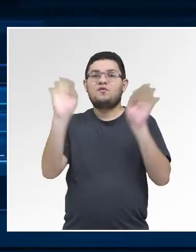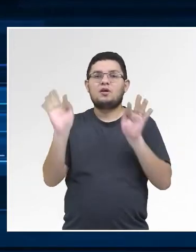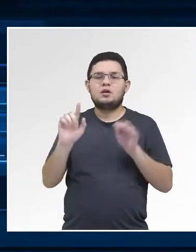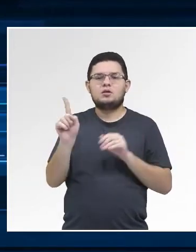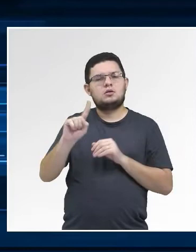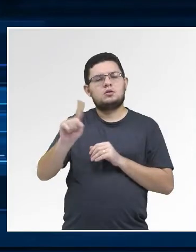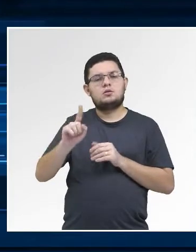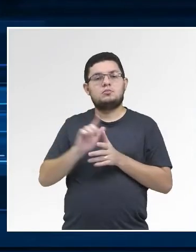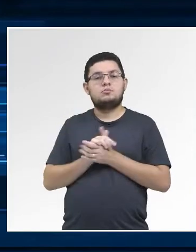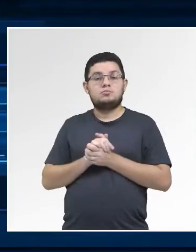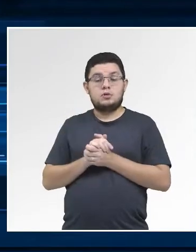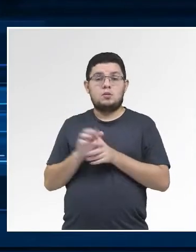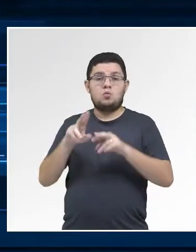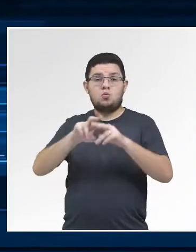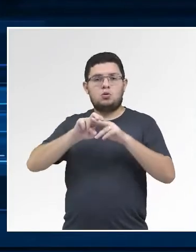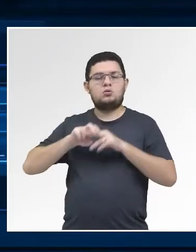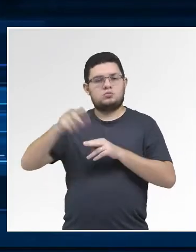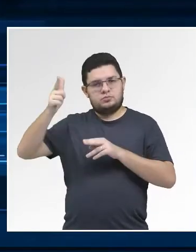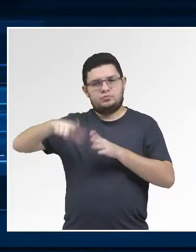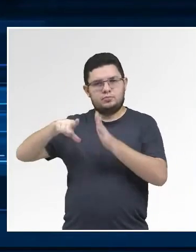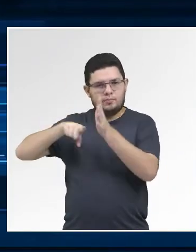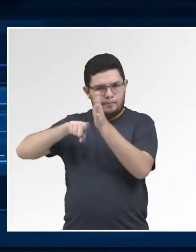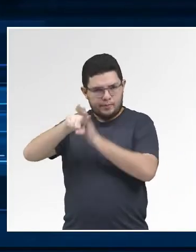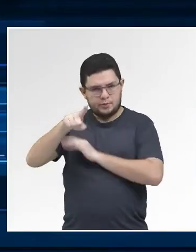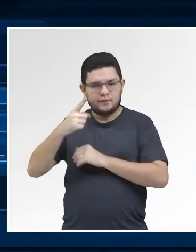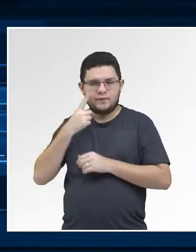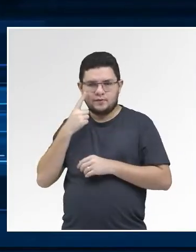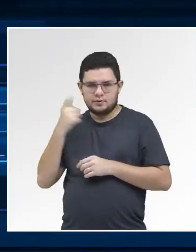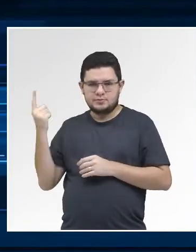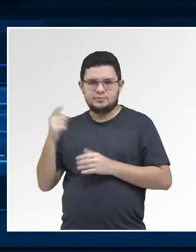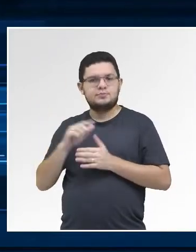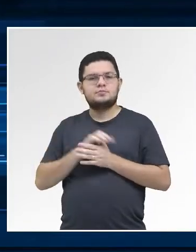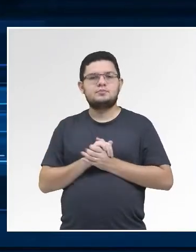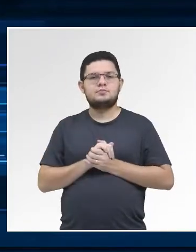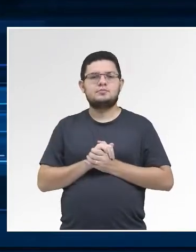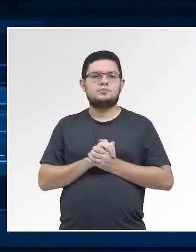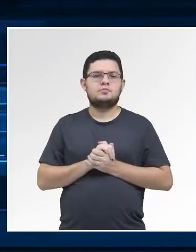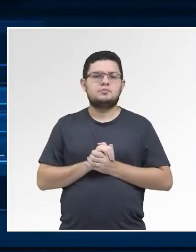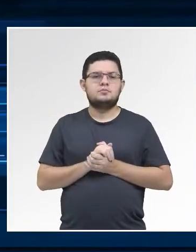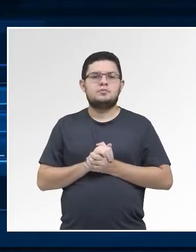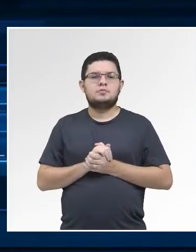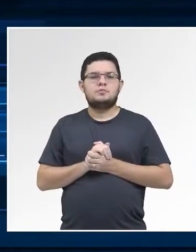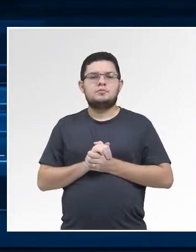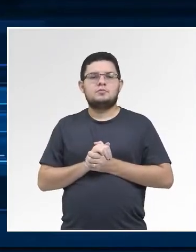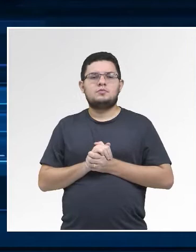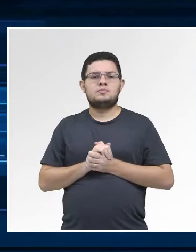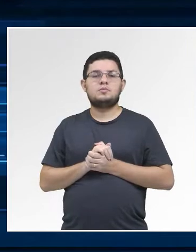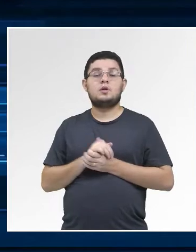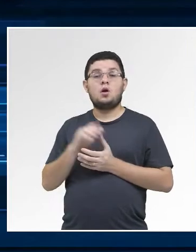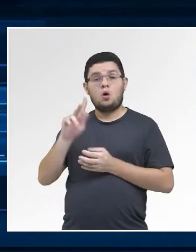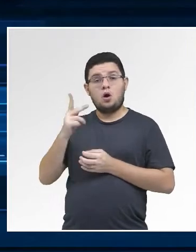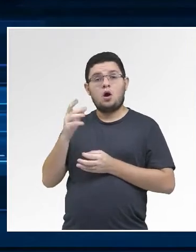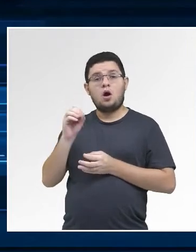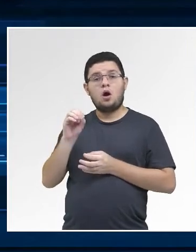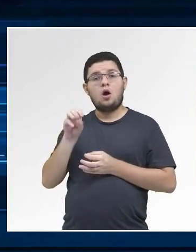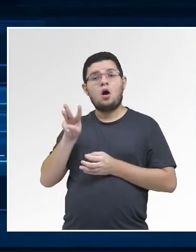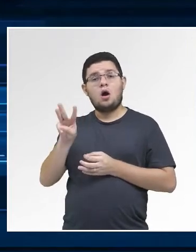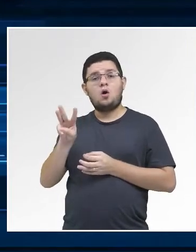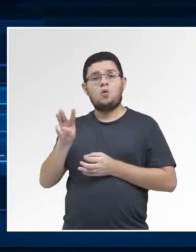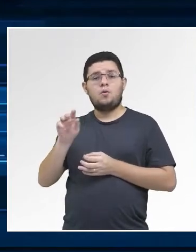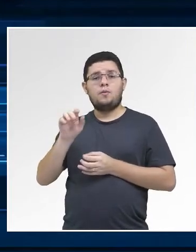pergunta, vamos ver. How are they? Né? How are they? Quando eu uso how, eu quero saber